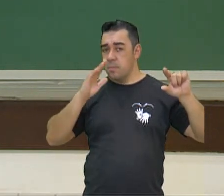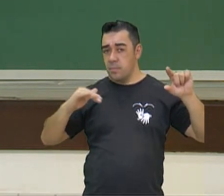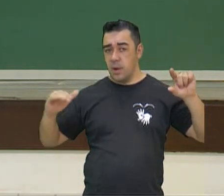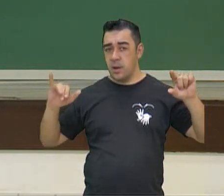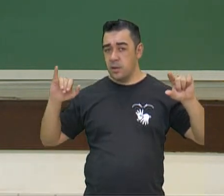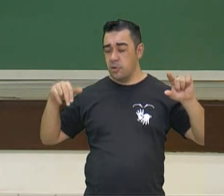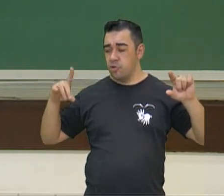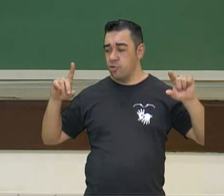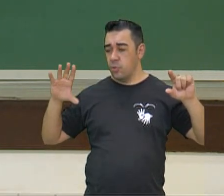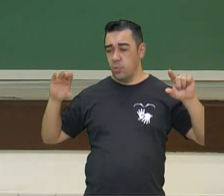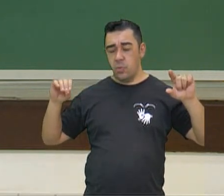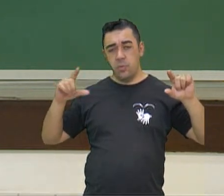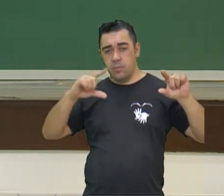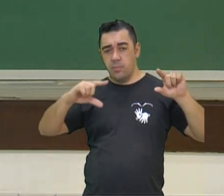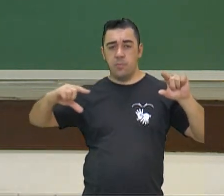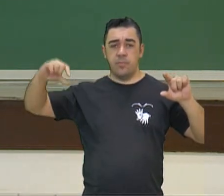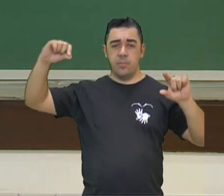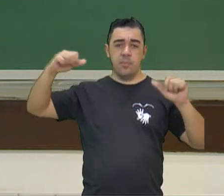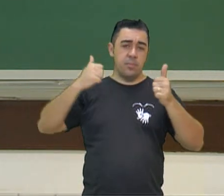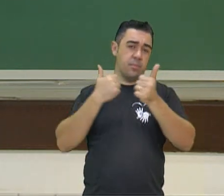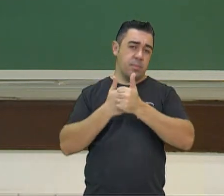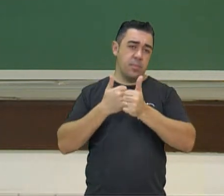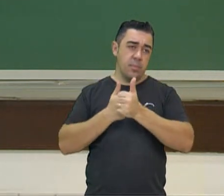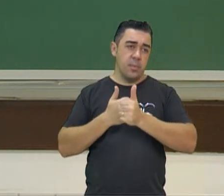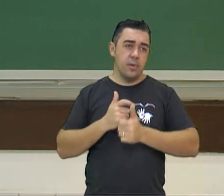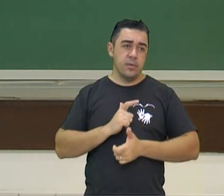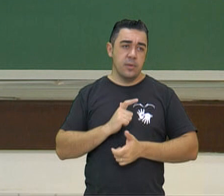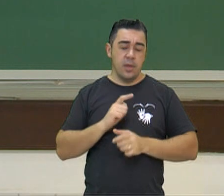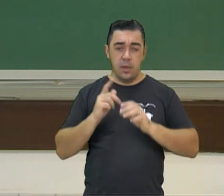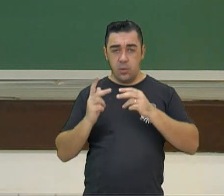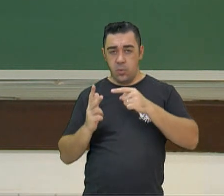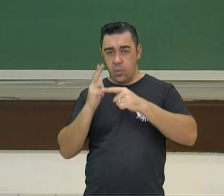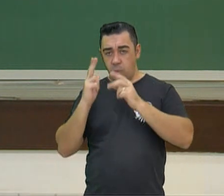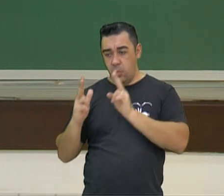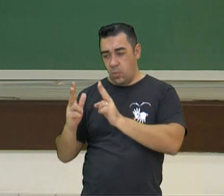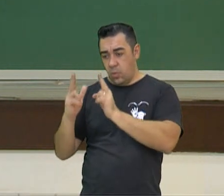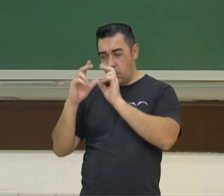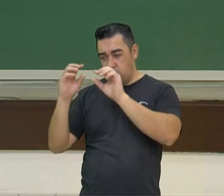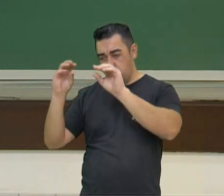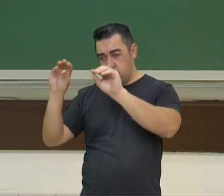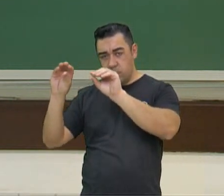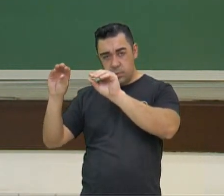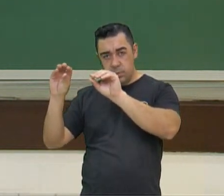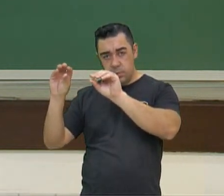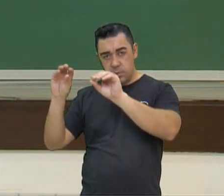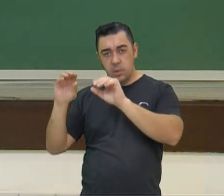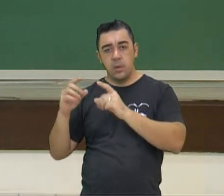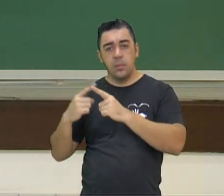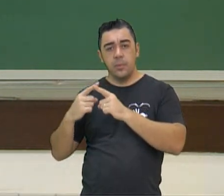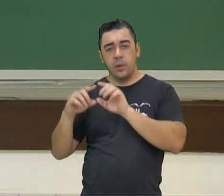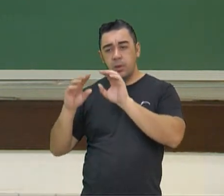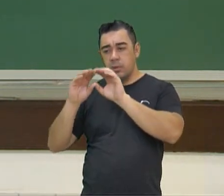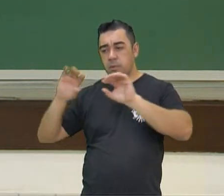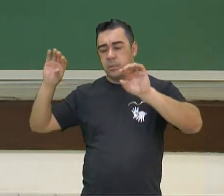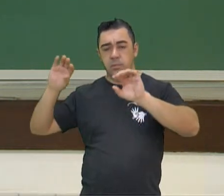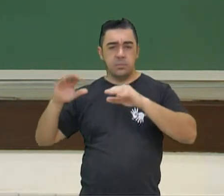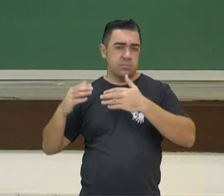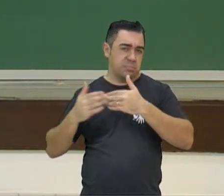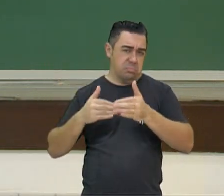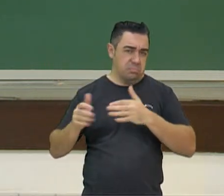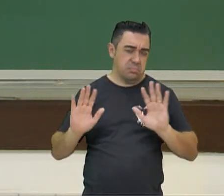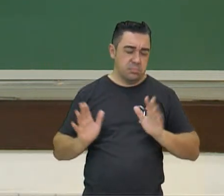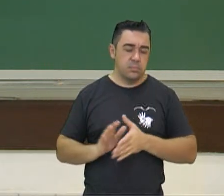no chifre da África. Tem uma pequena interrupção, nem todo livro coloca esta interrupção. É diferente,